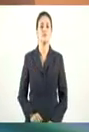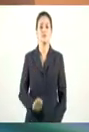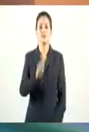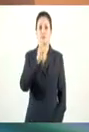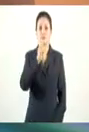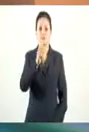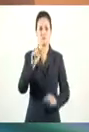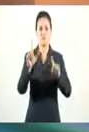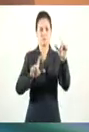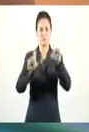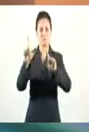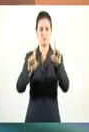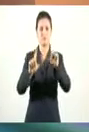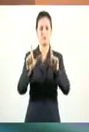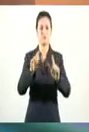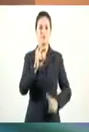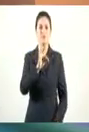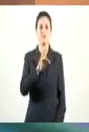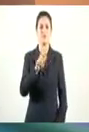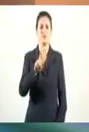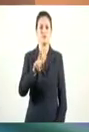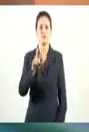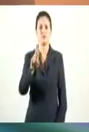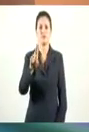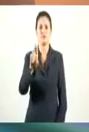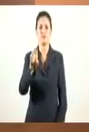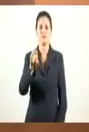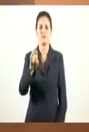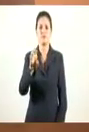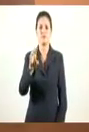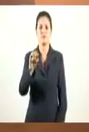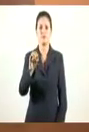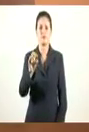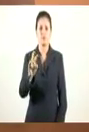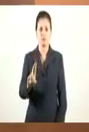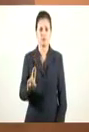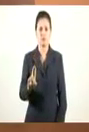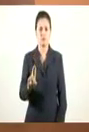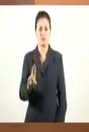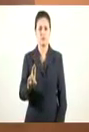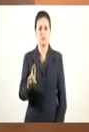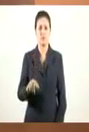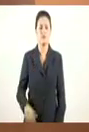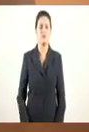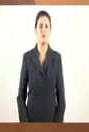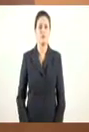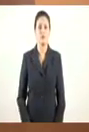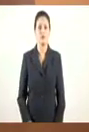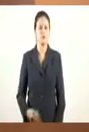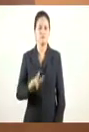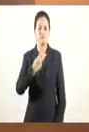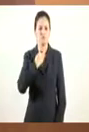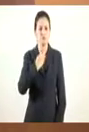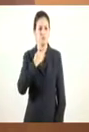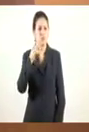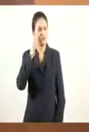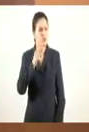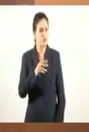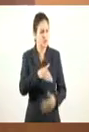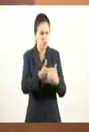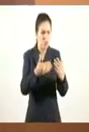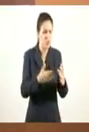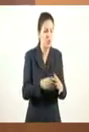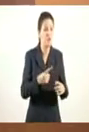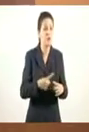na TV Record ontem. Digo que assisti parte porque chegou uma hora que parei de